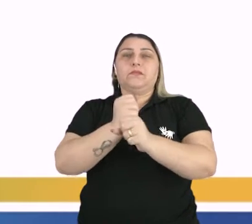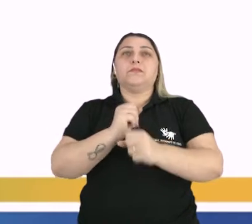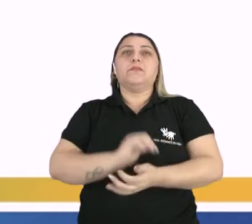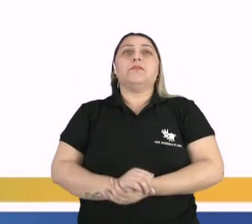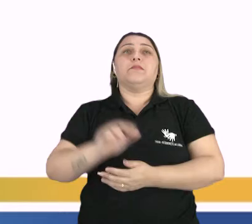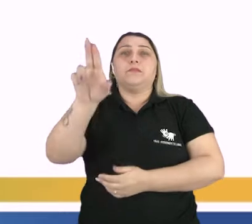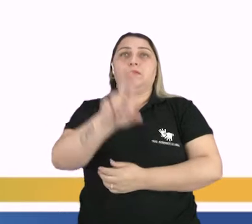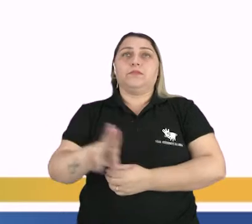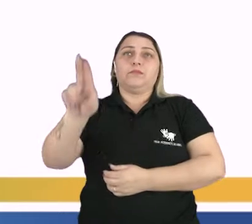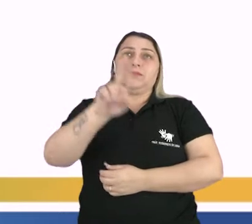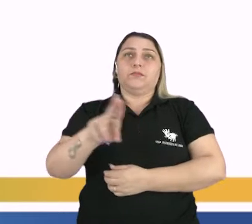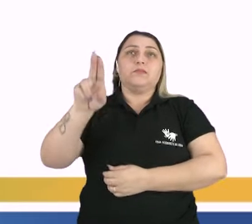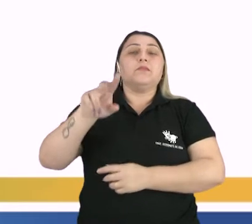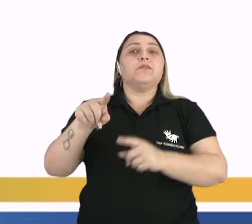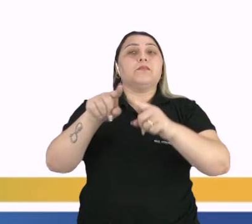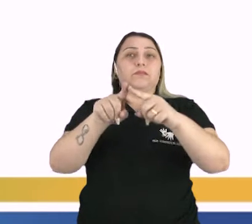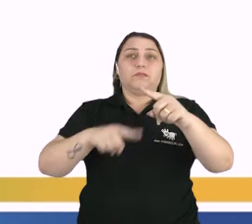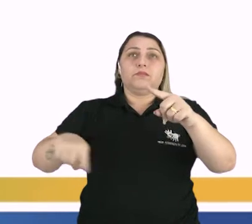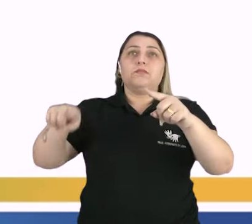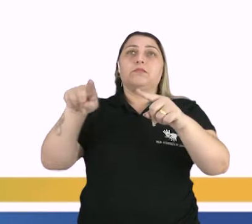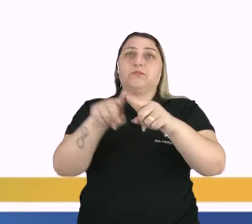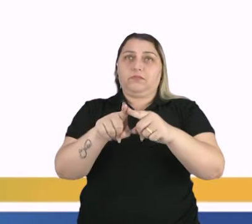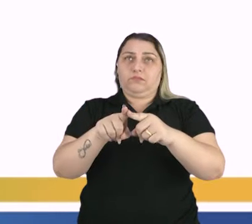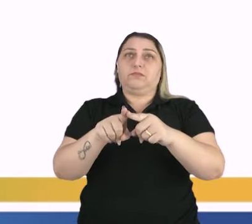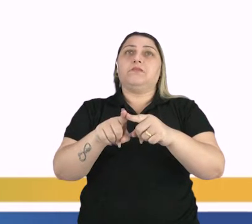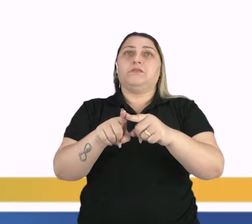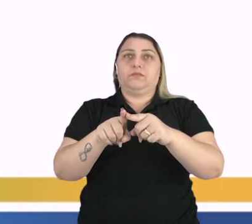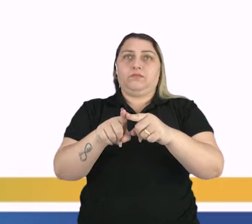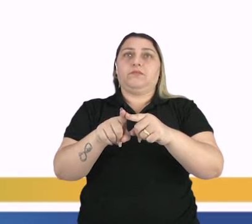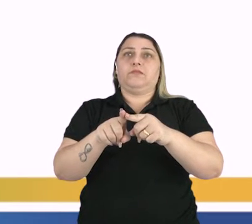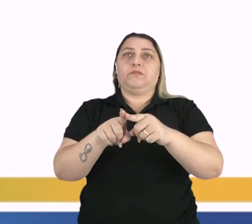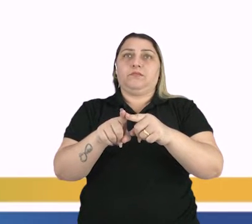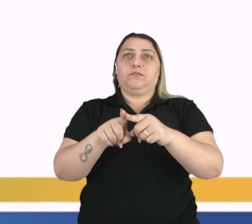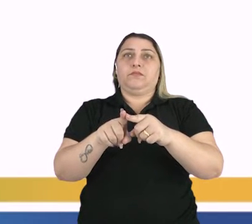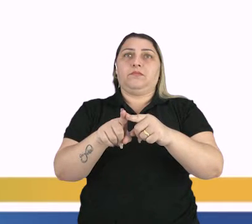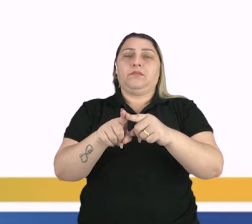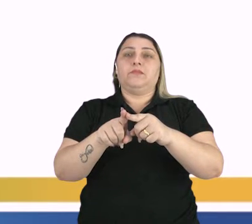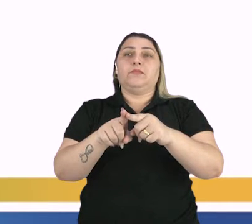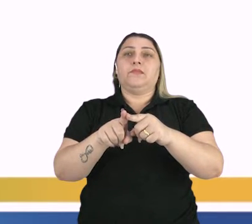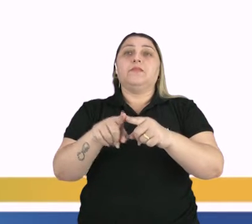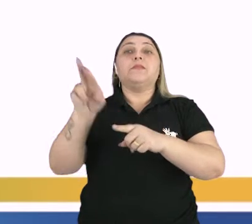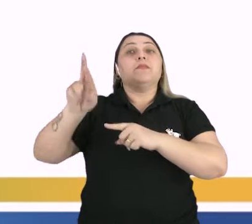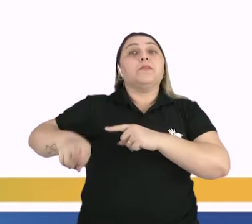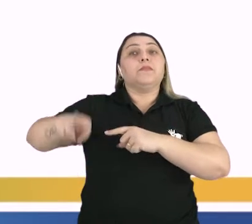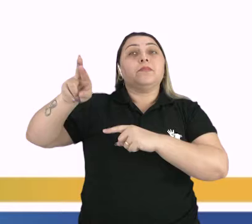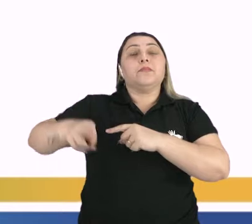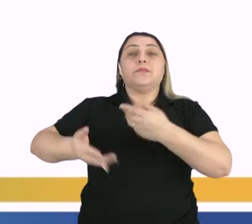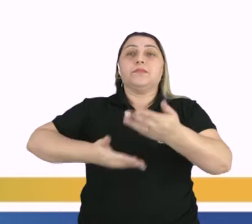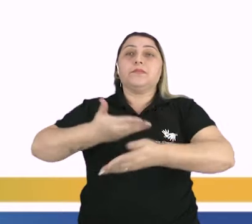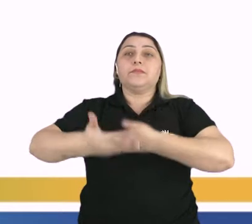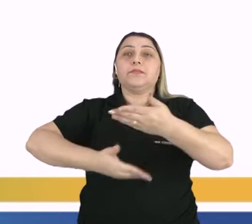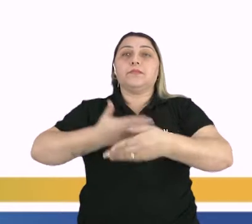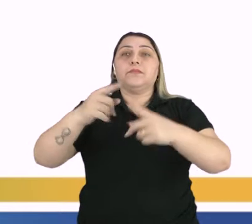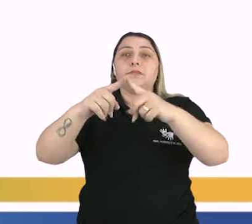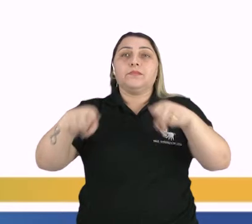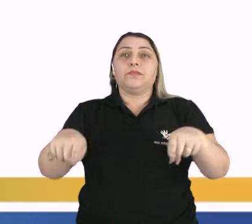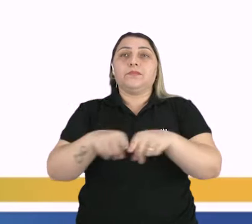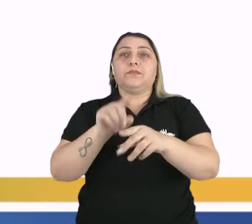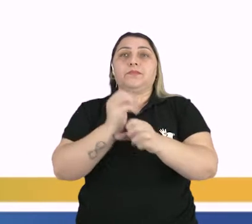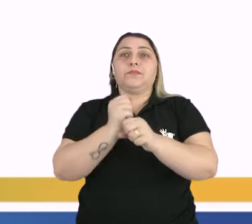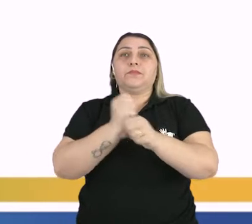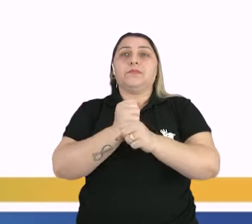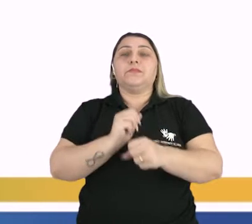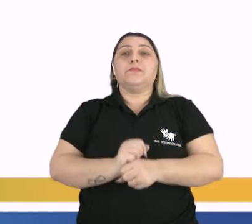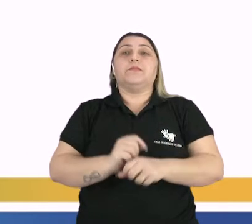com o uso do ciclo trigonométrico, nós aumentamos a noção dessas razões ou dessas relações trigonométricas